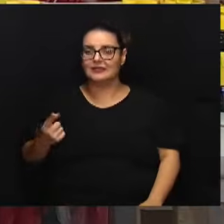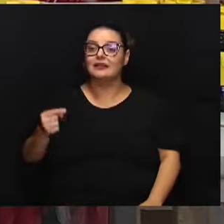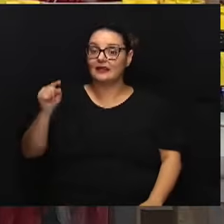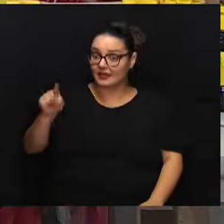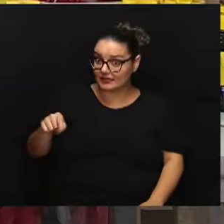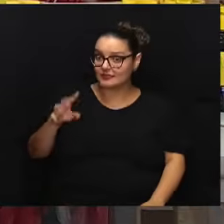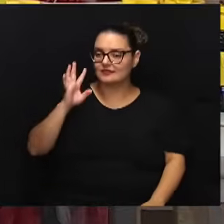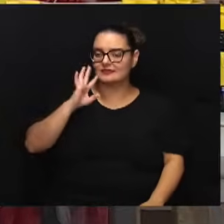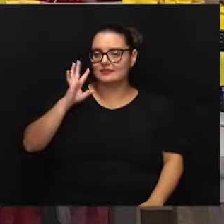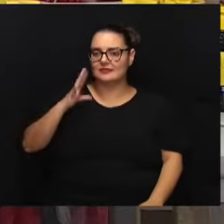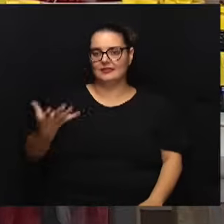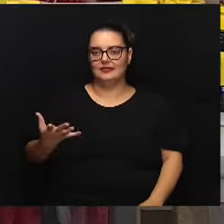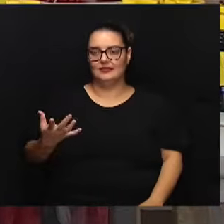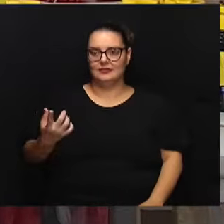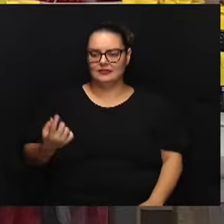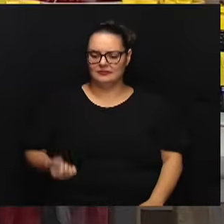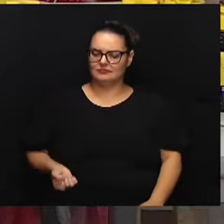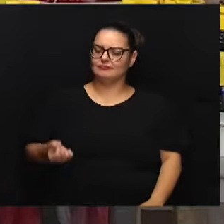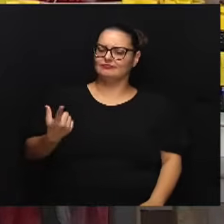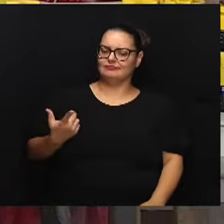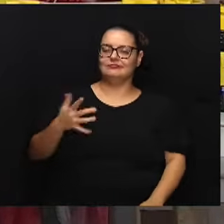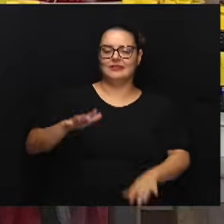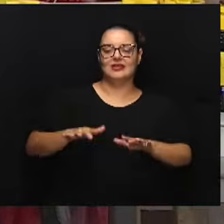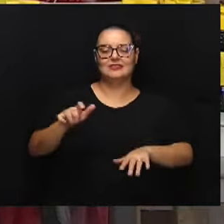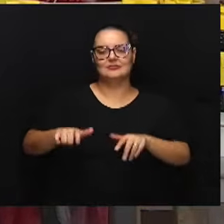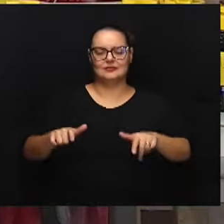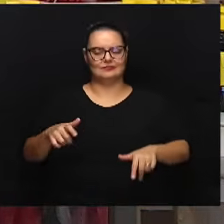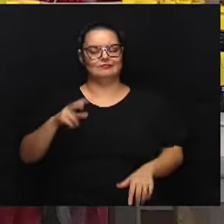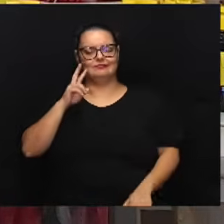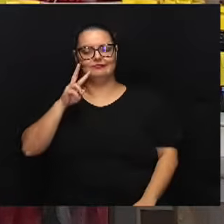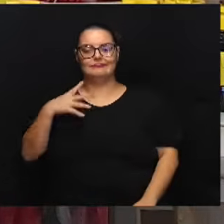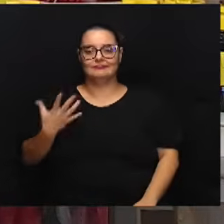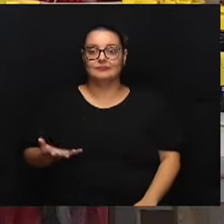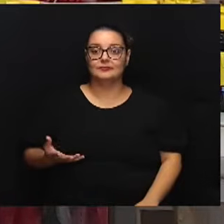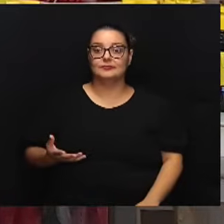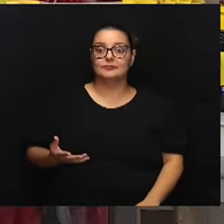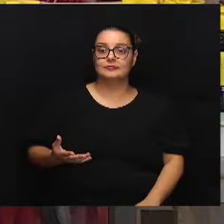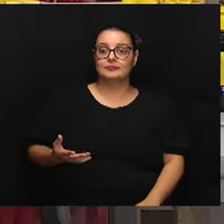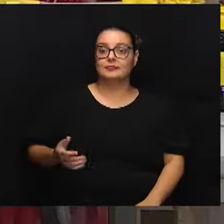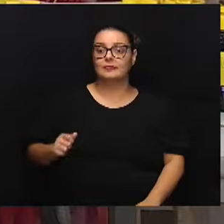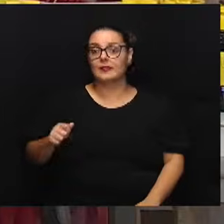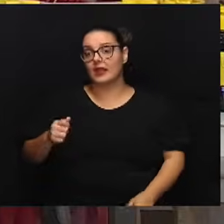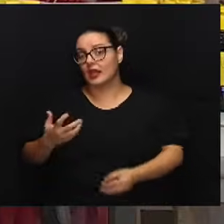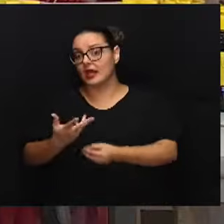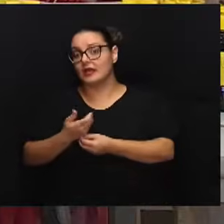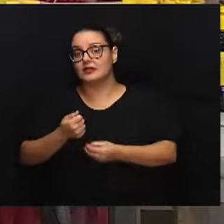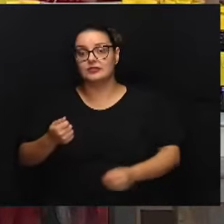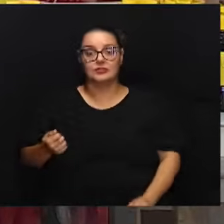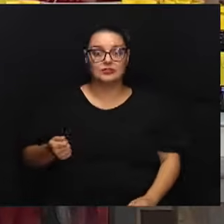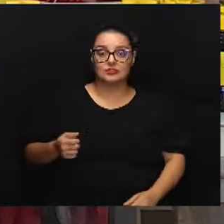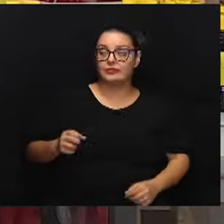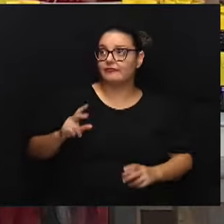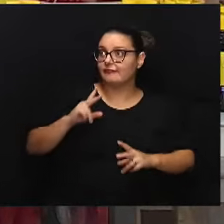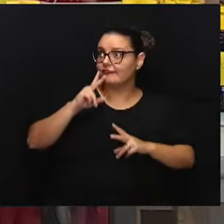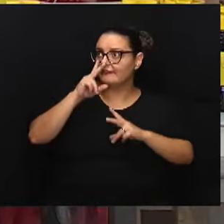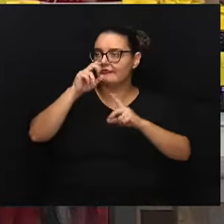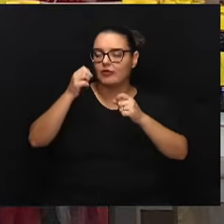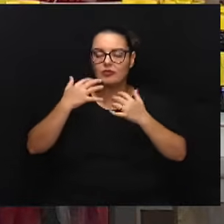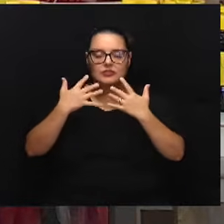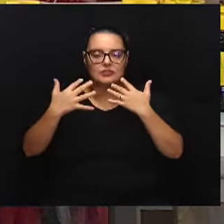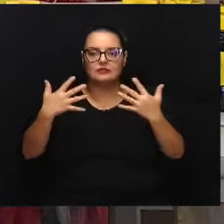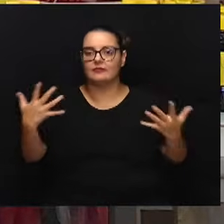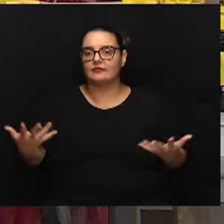que é legal, você causar certos estranhamentos às vezes. Eu gosto muito de explorar também arte pop, eu gosto de cores fortes, vivas,